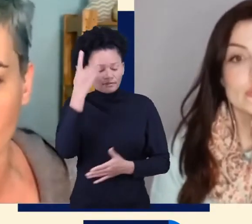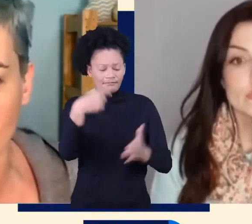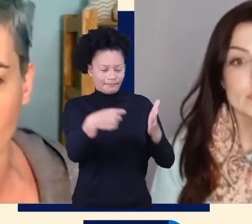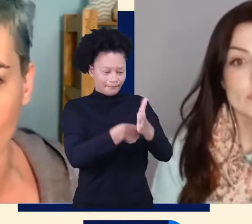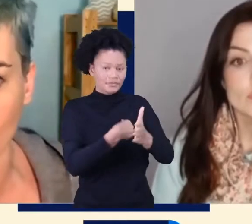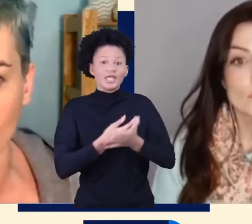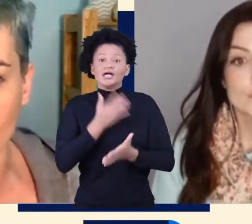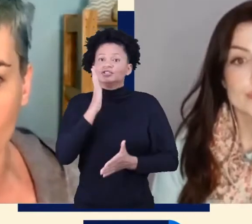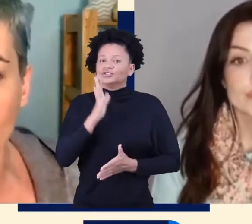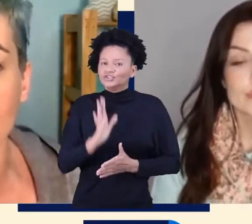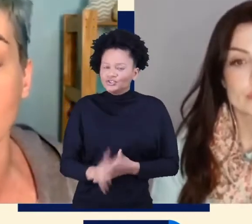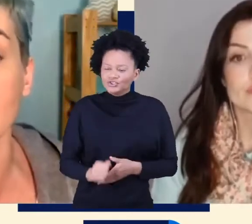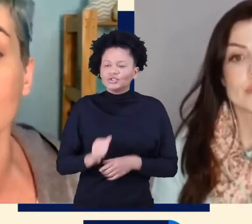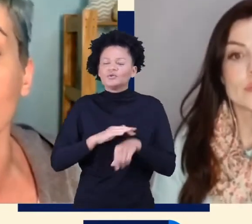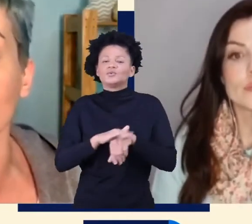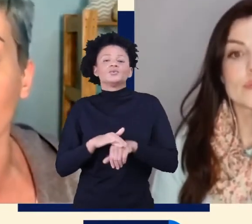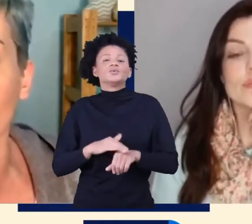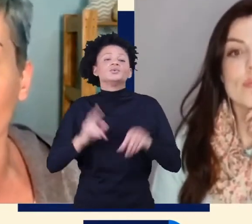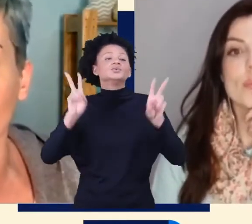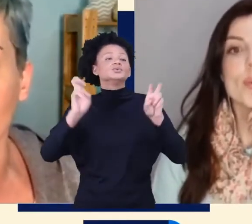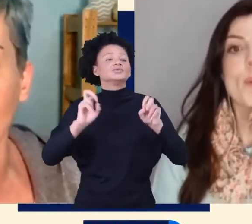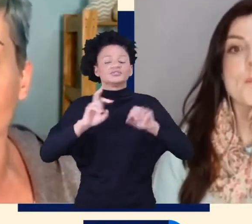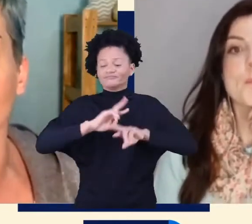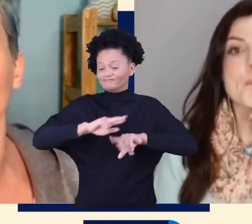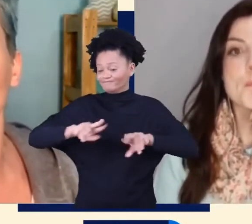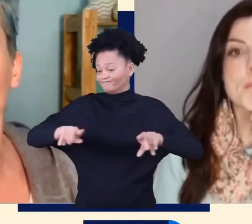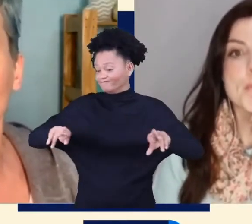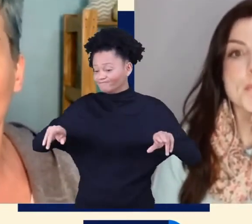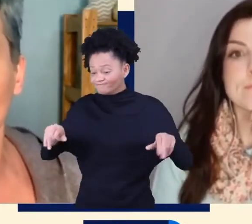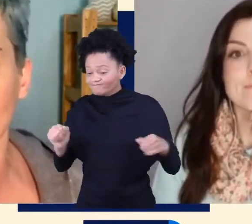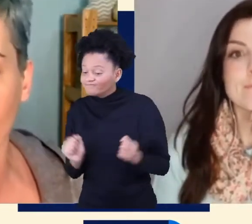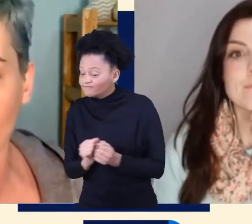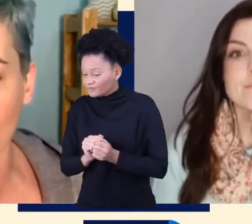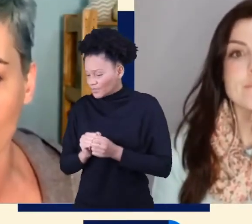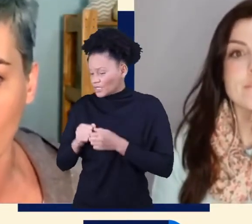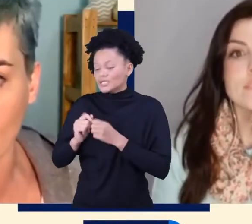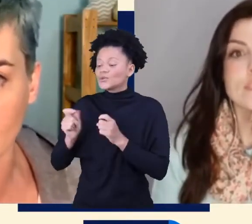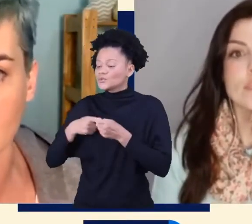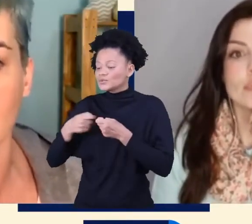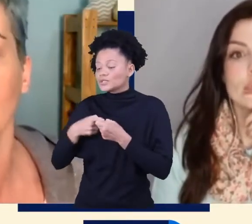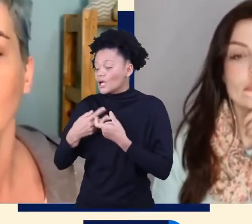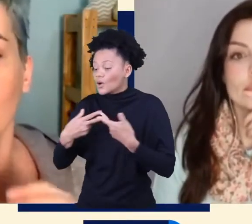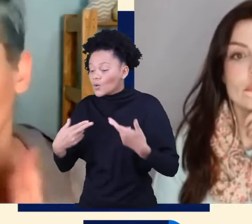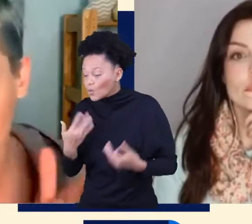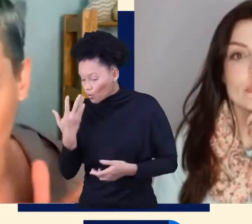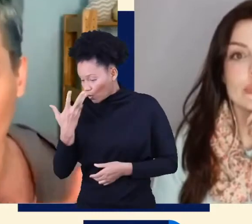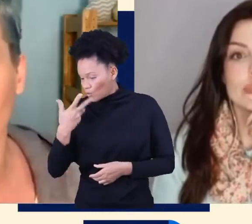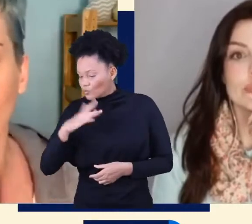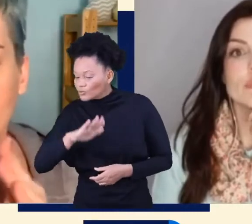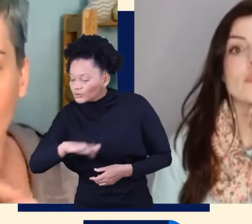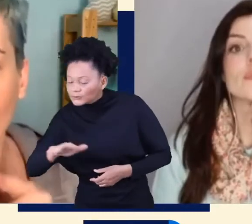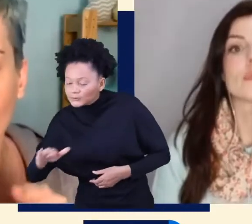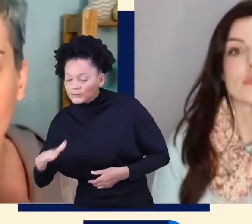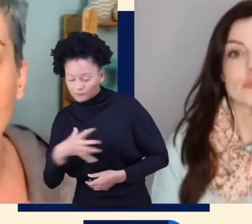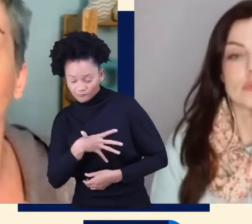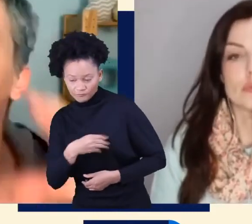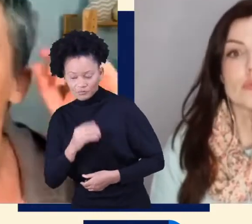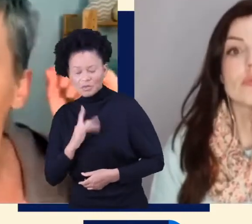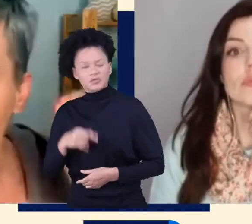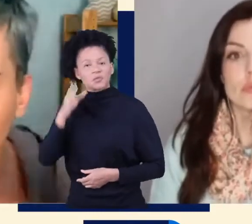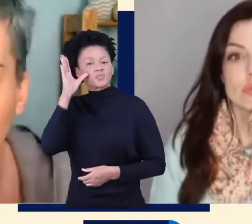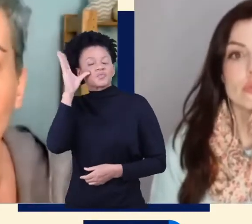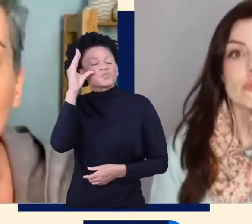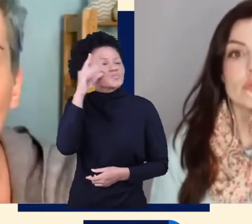de educação sexual com os filhos, mas eles nunca tiveram curiosidade sobre como são feitos os bebês, por exemplo. Então, eles têm 8 e 6